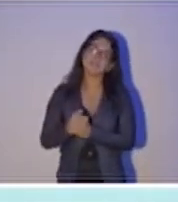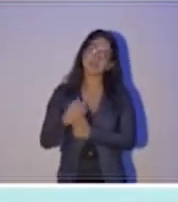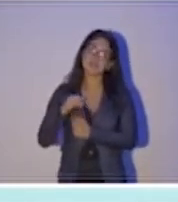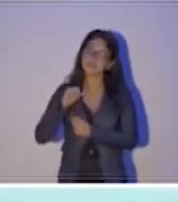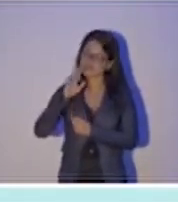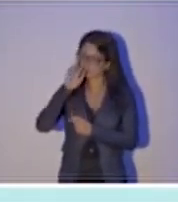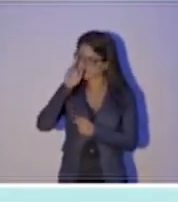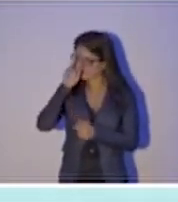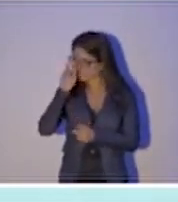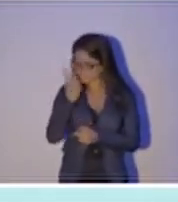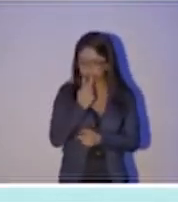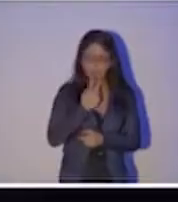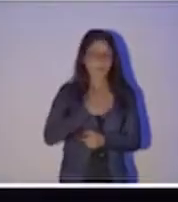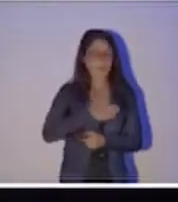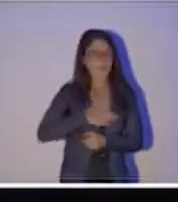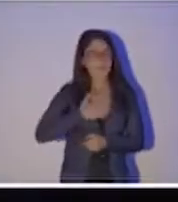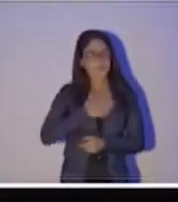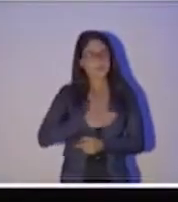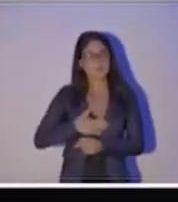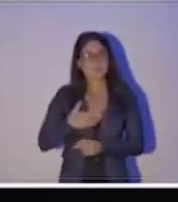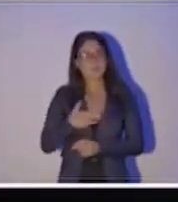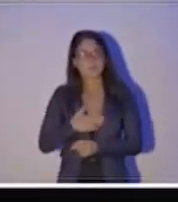gosto muito.